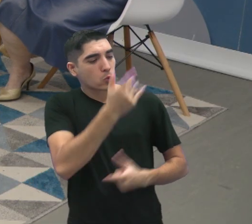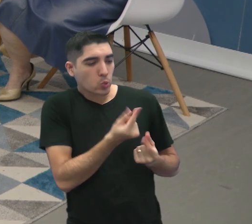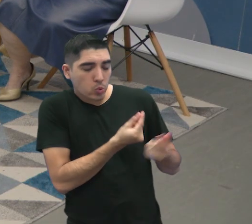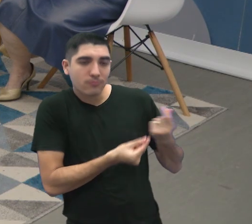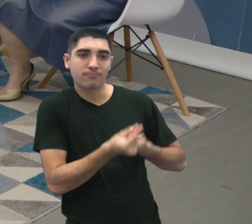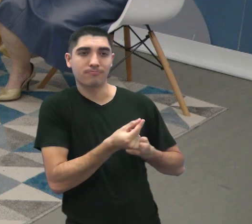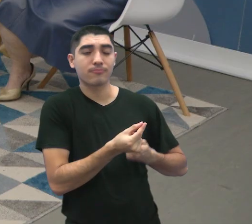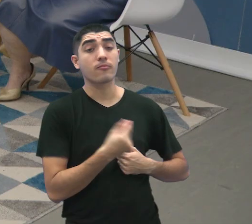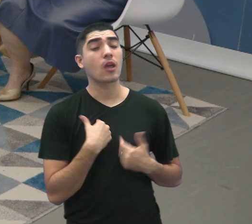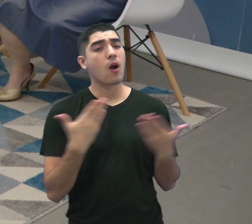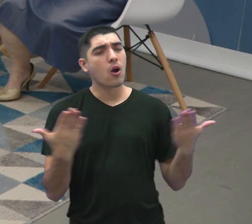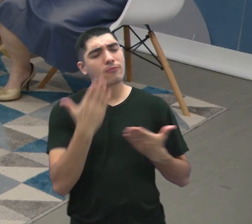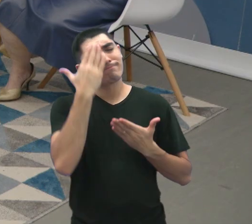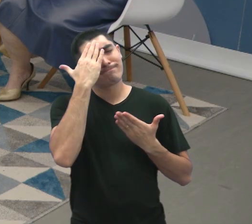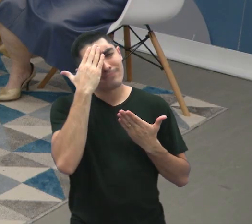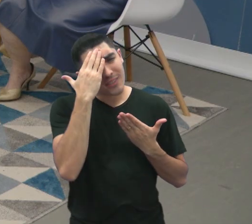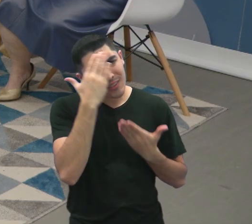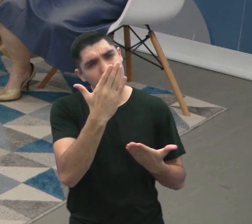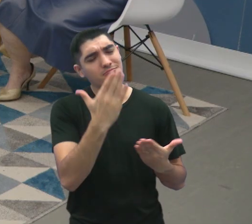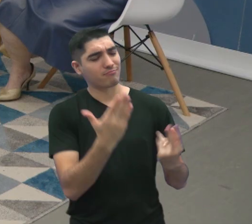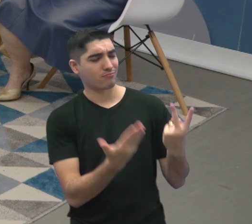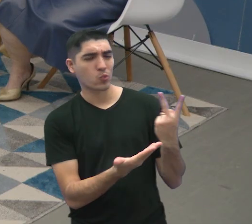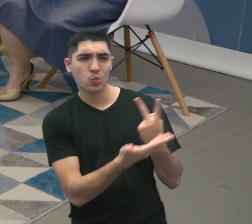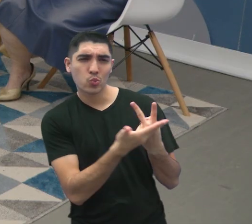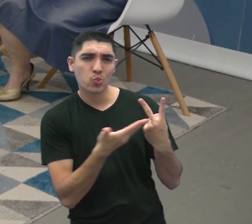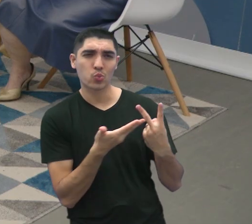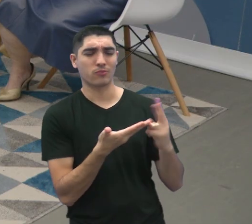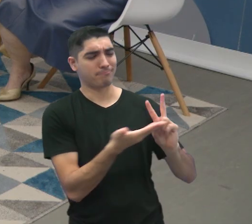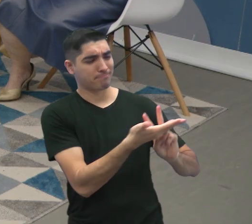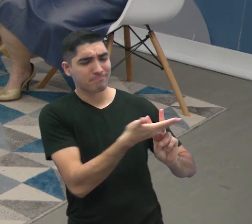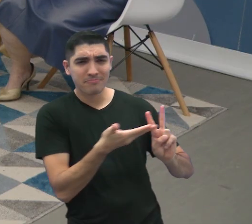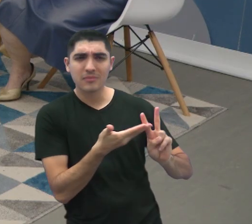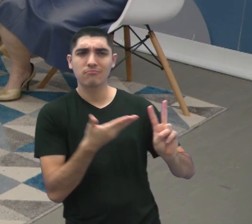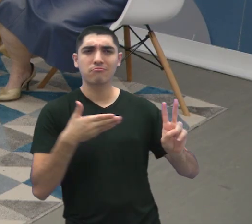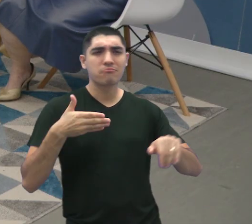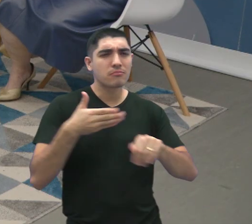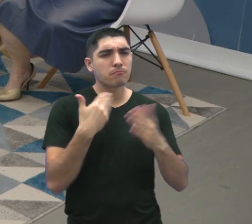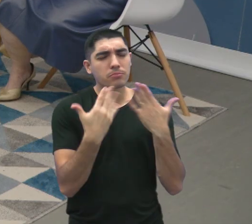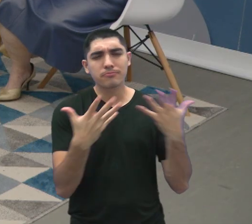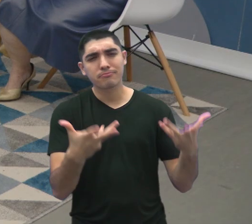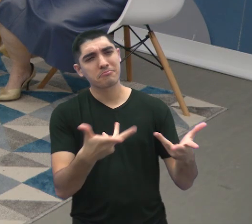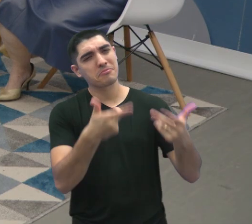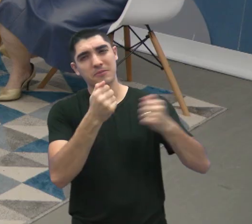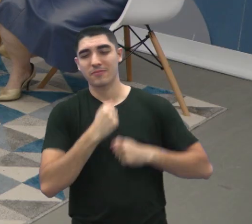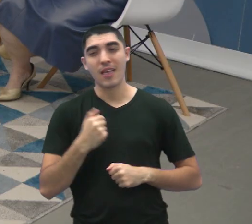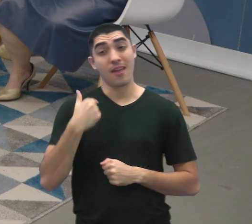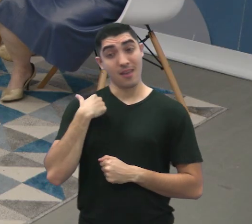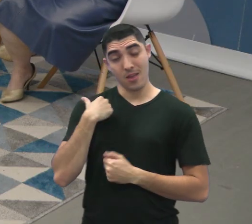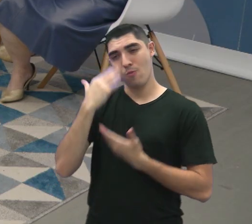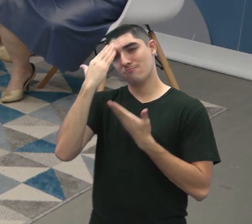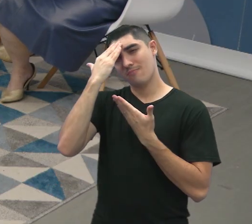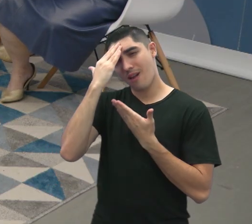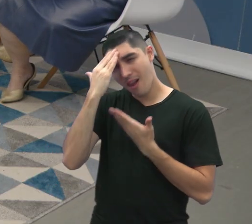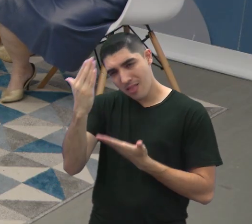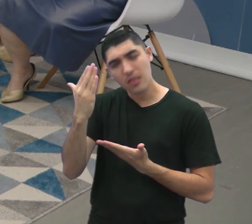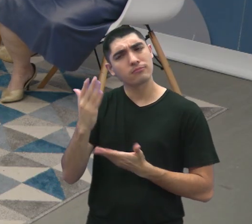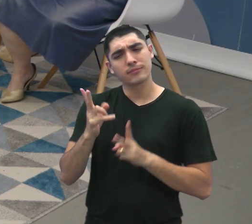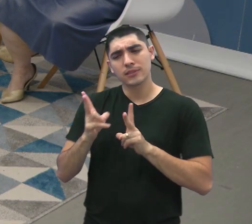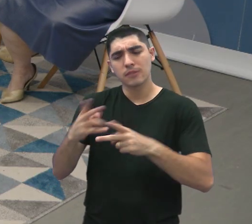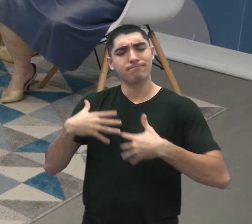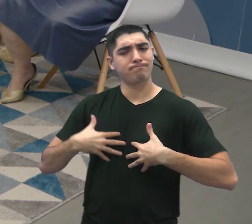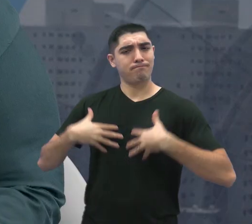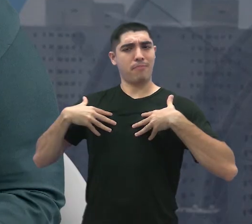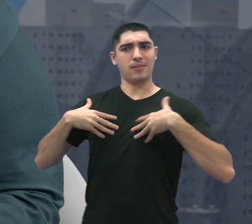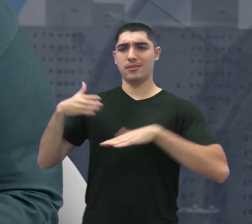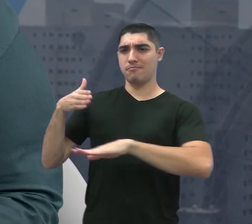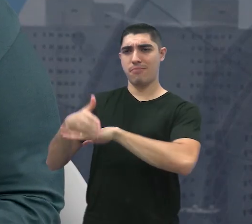financeiro bom. Eu quero muito agradecer a presença de vocês. Muito obrigado. Vocês enriqueceram muito esse assunto. Eu que agradeço, sempre